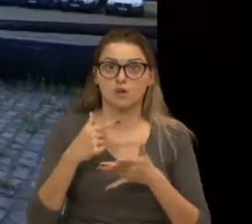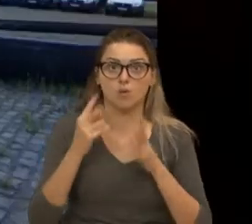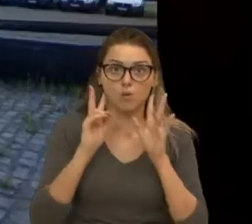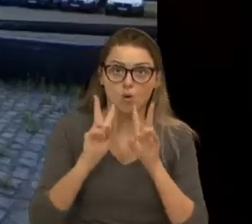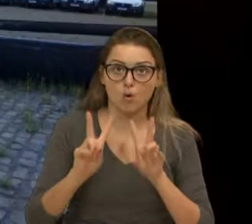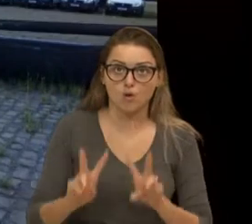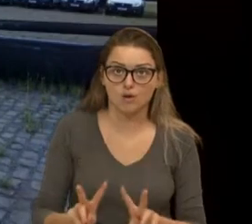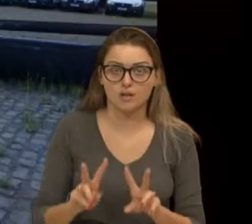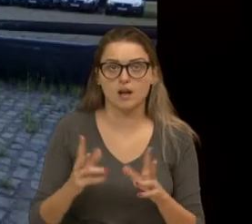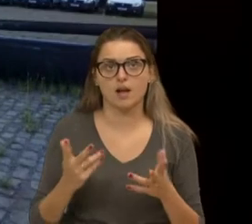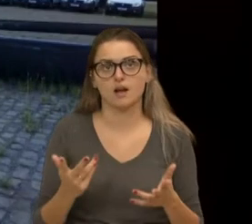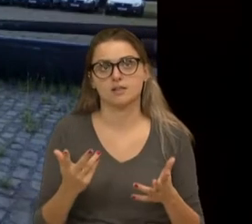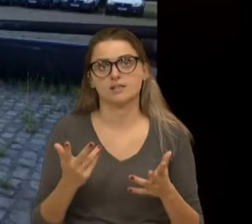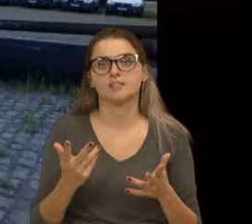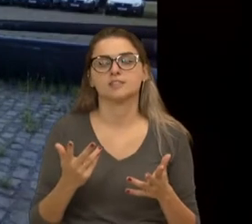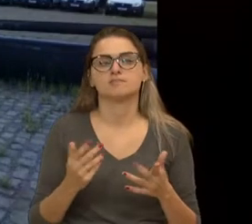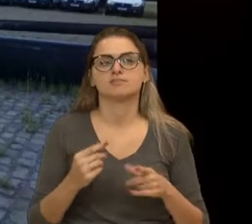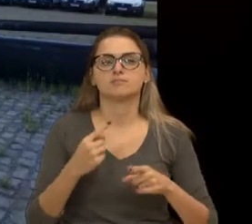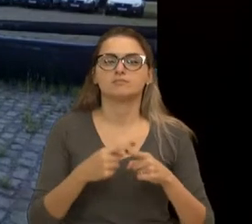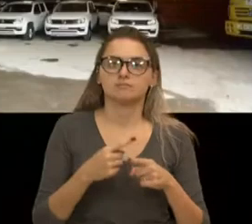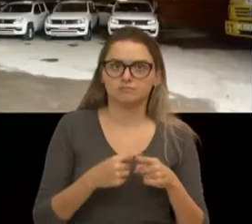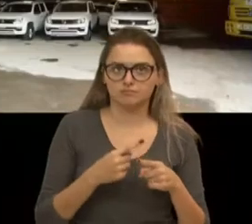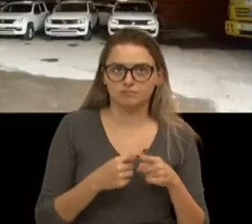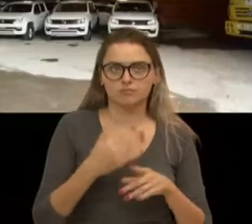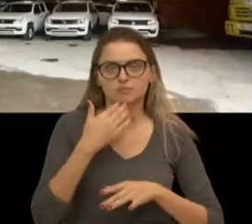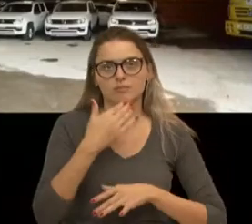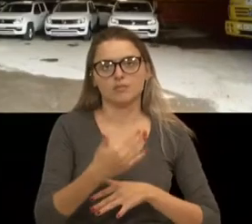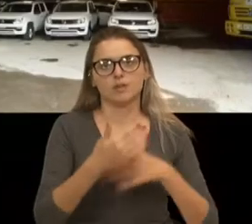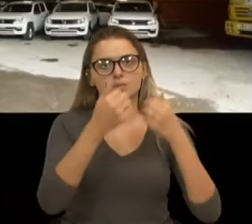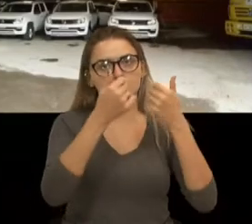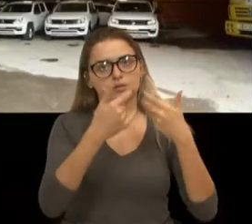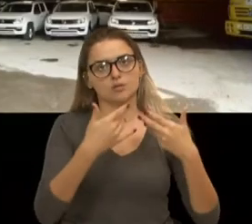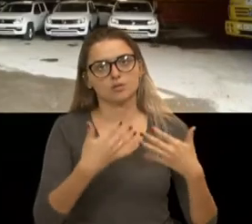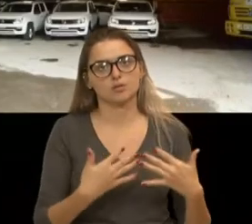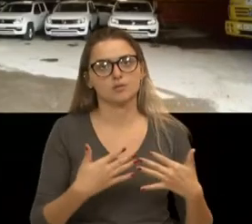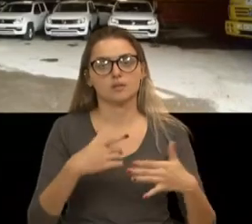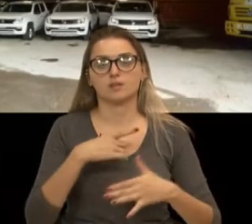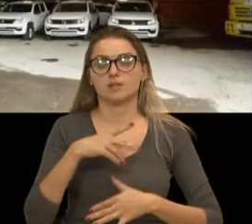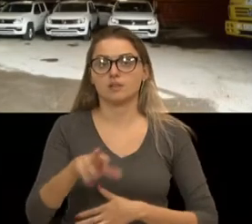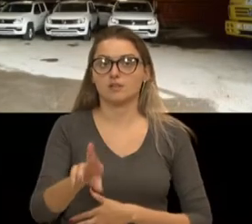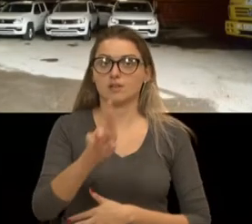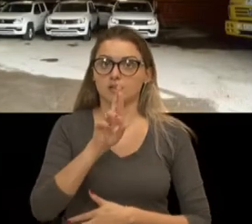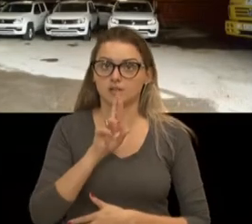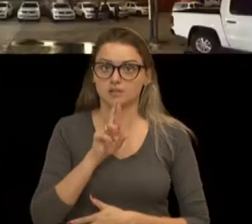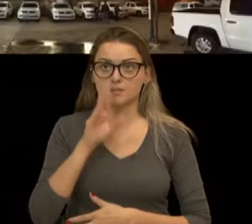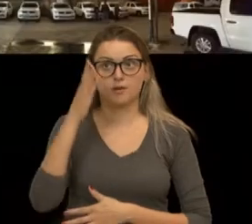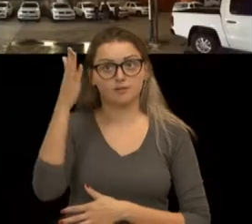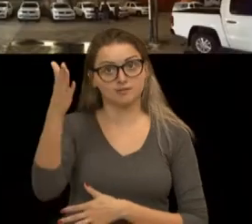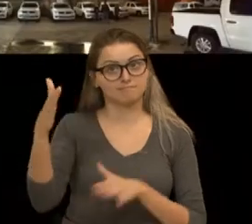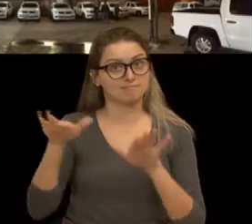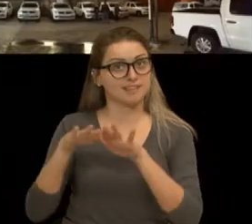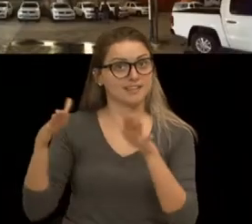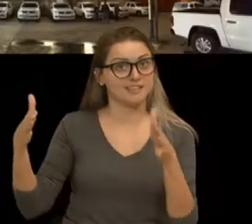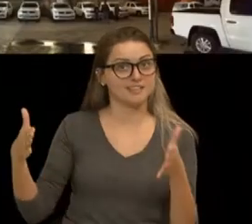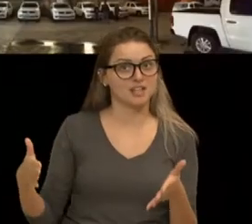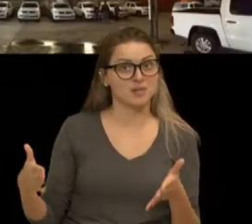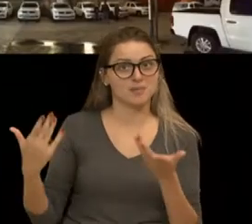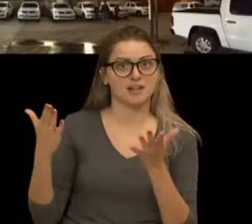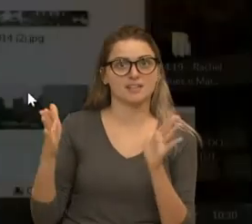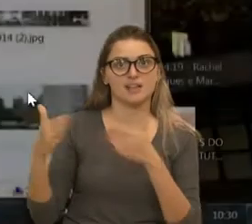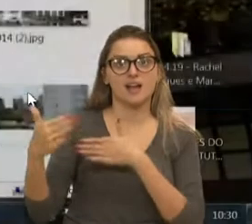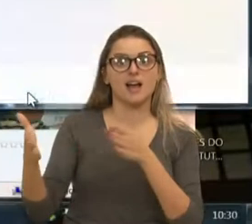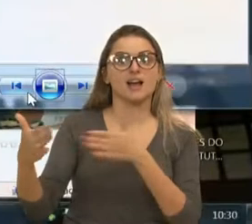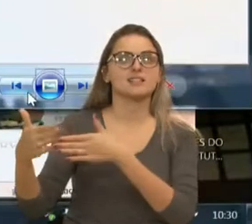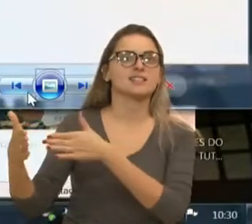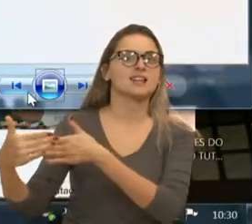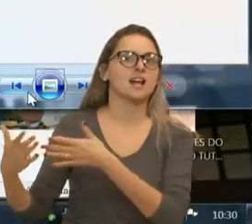esses documentos. Mas então o pedido de informações foi respondido, está ali. Está ali o pedido de